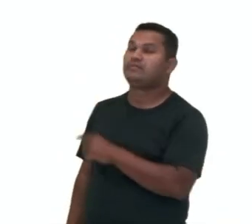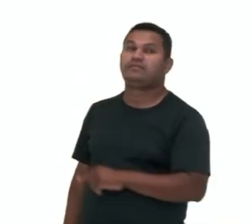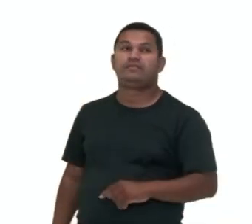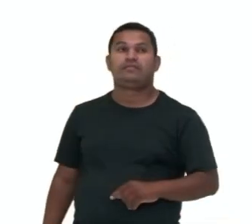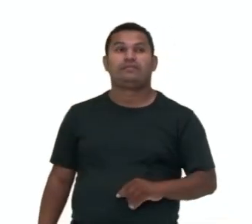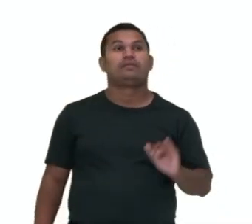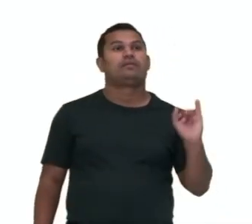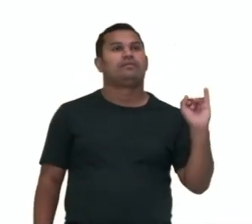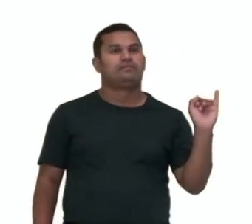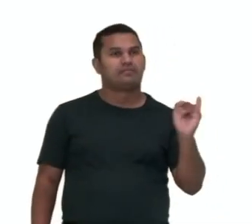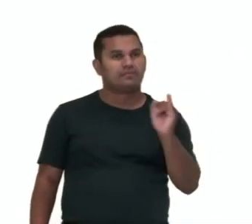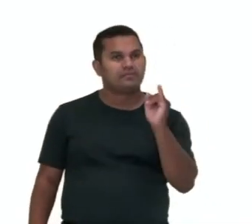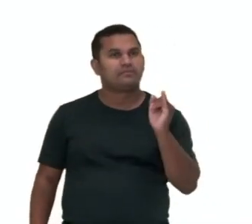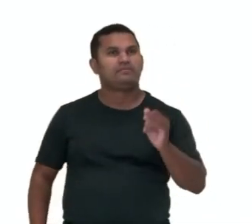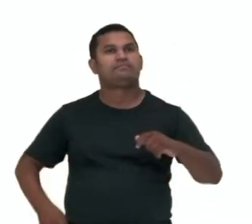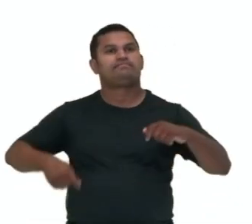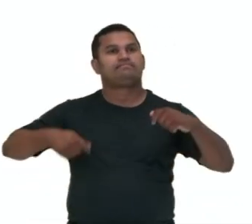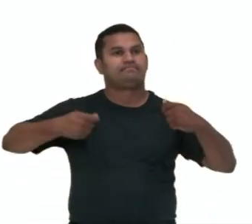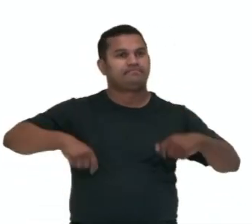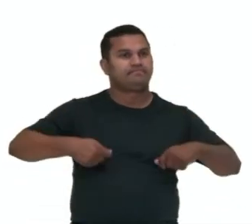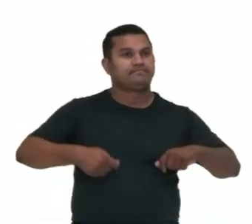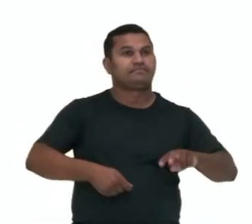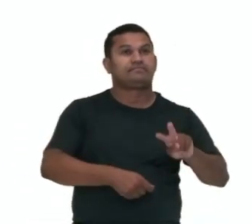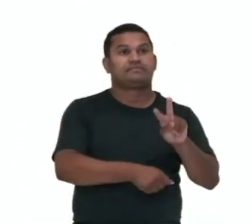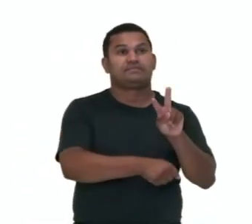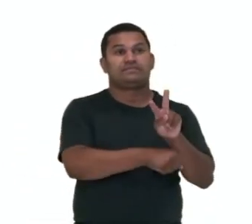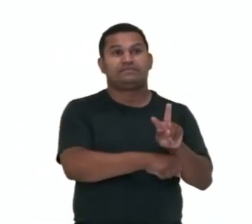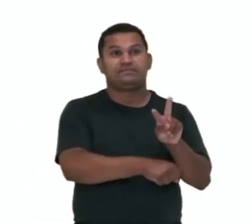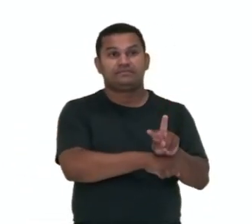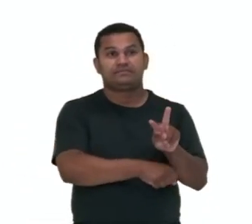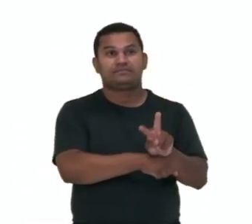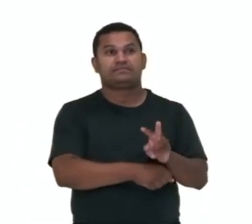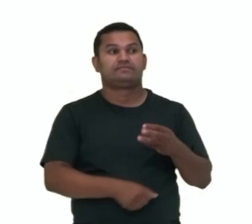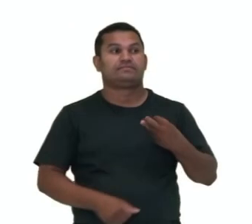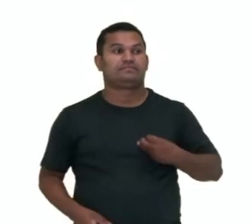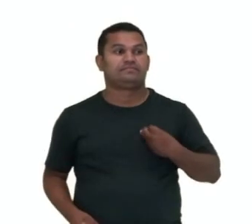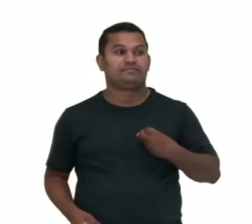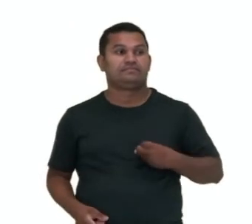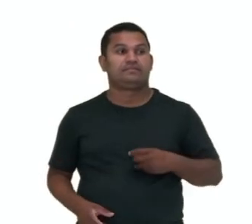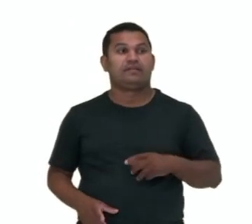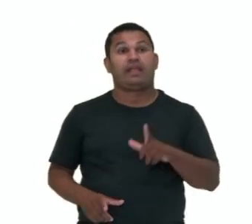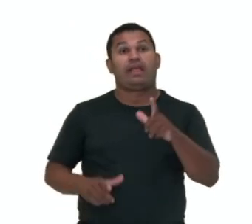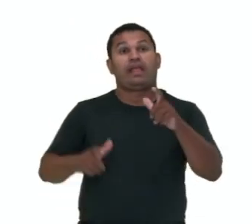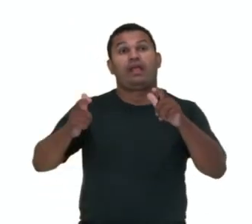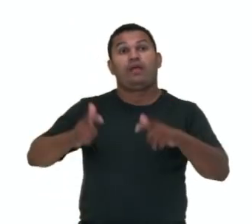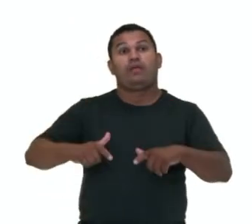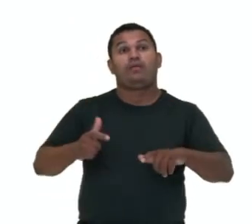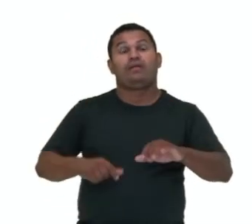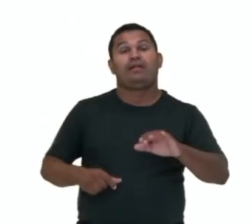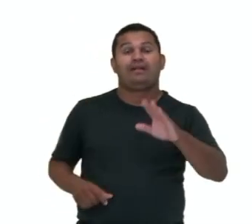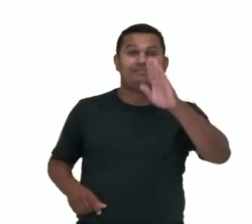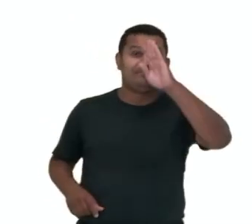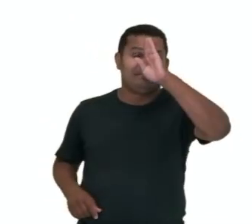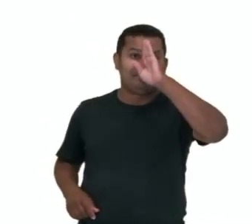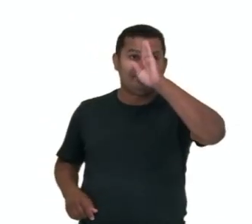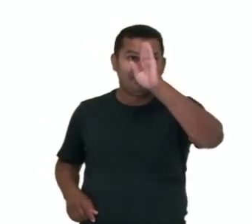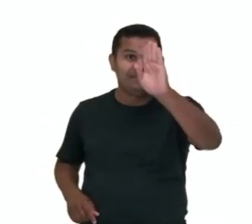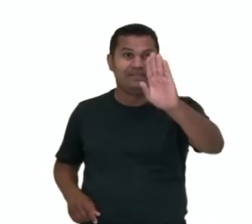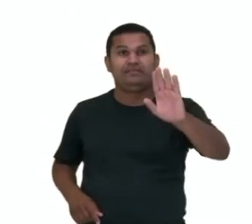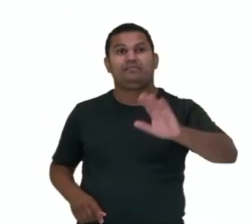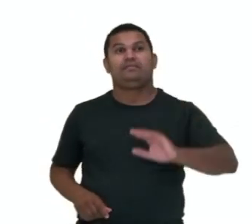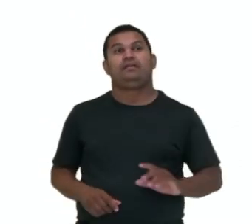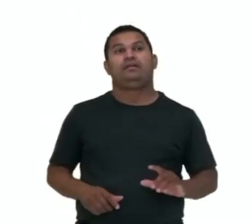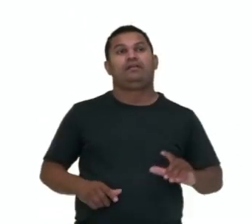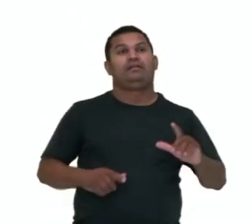de conservação e preservação ambiental. Esse é um dos principais fatores de criação das reservas